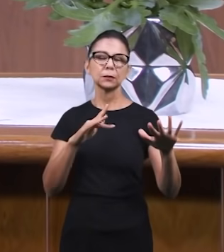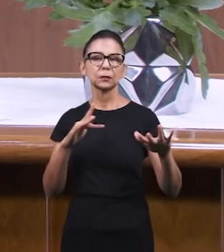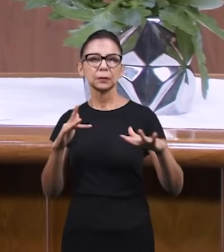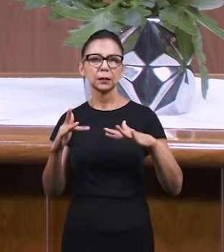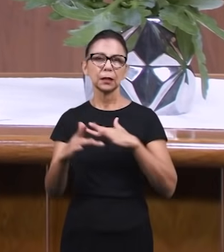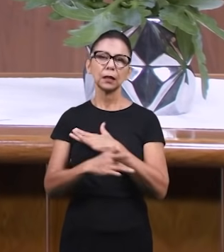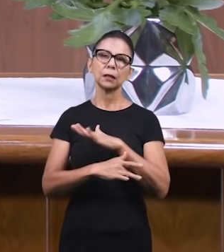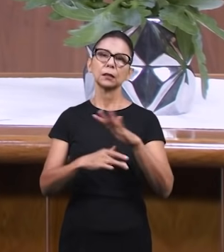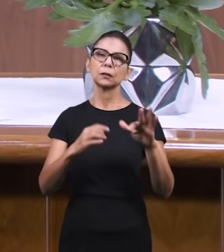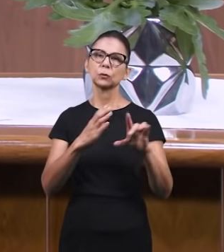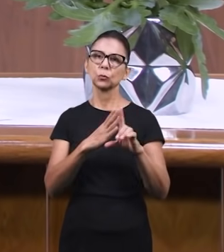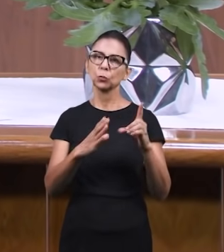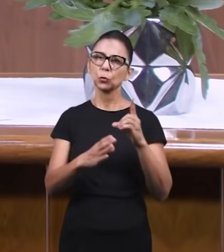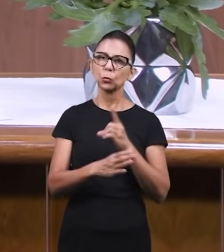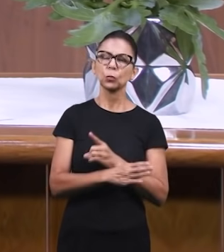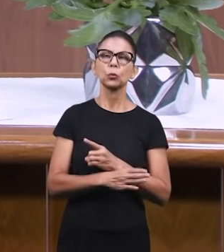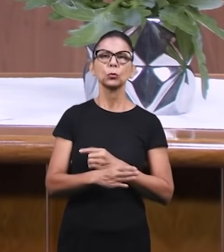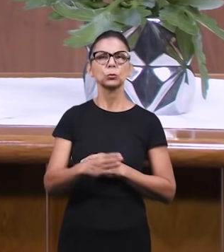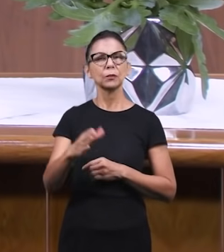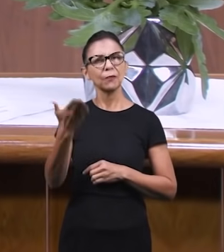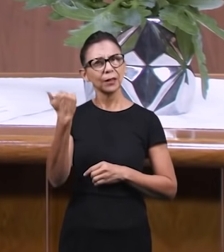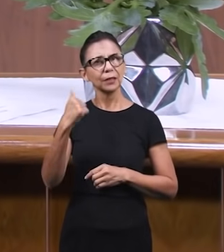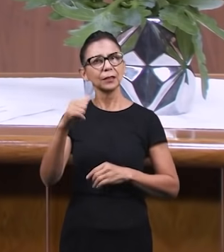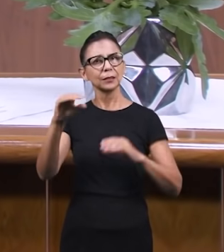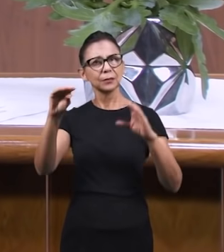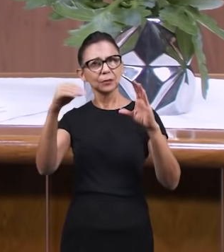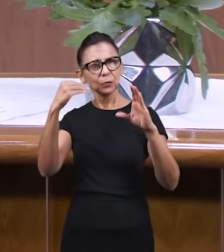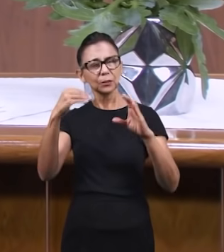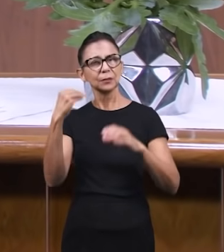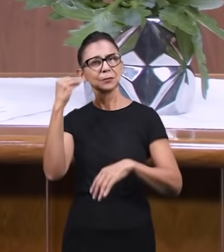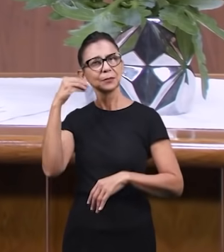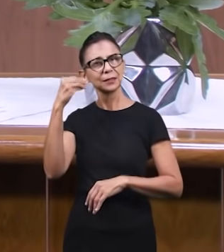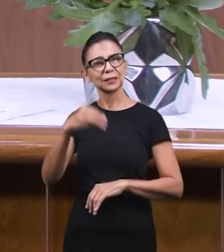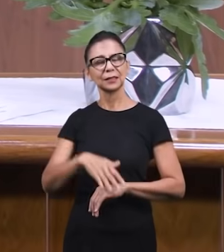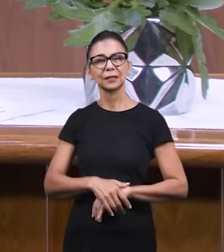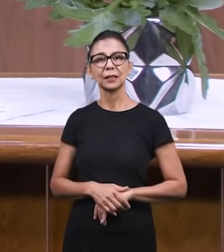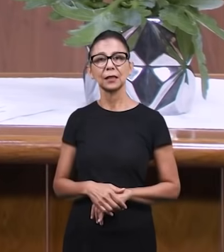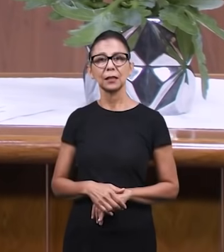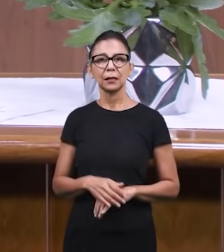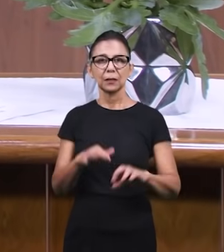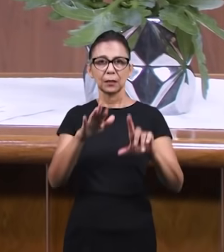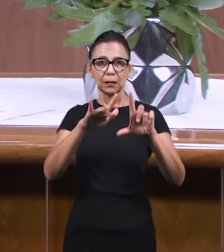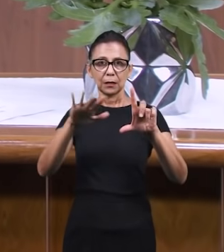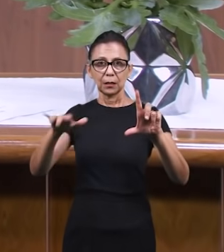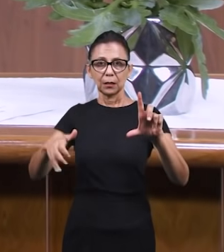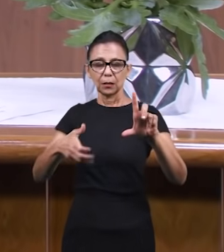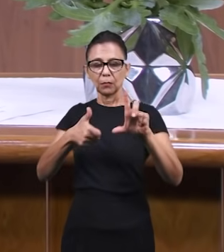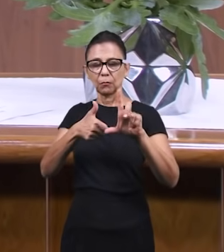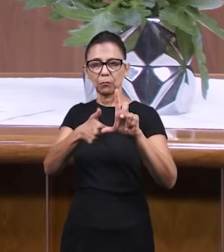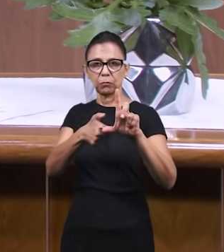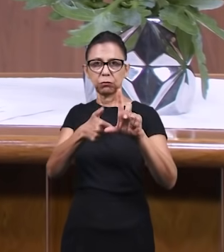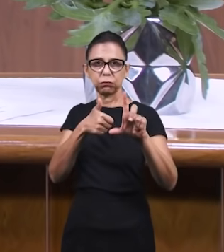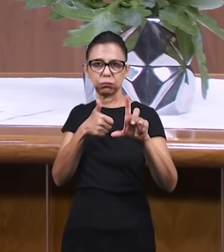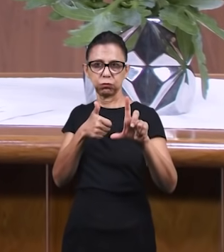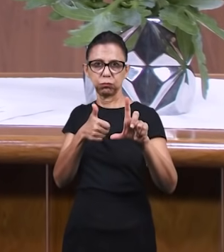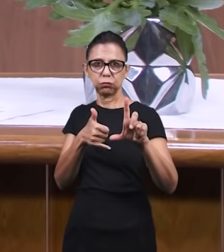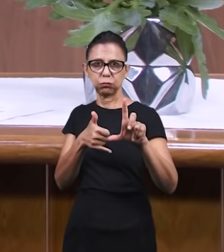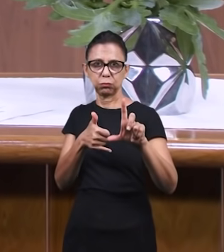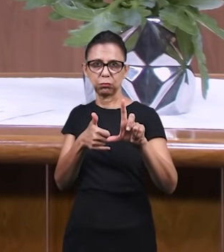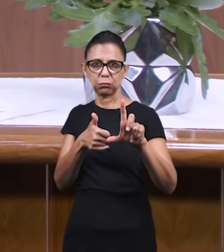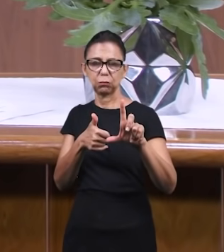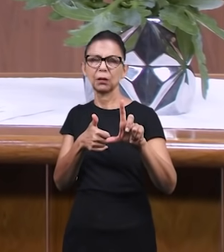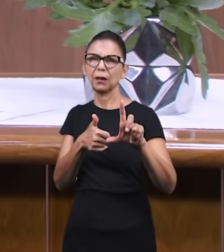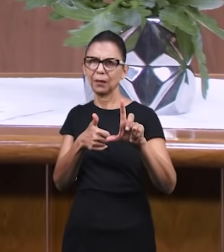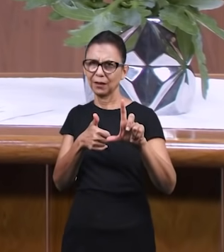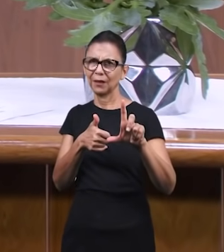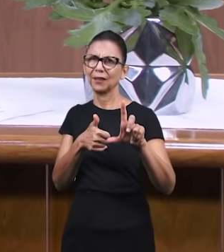diária. Conte-nos a sua experiência. Basta conectar a câmera do seu celular no QR Code que está na tela. Fazendo isso, você